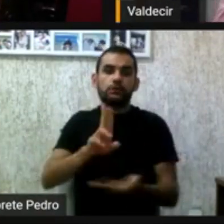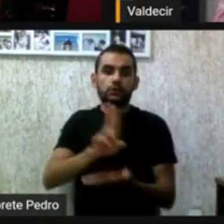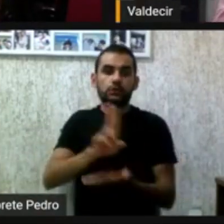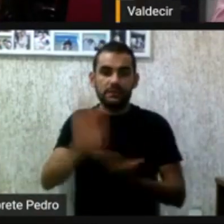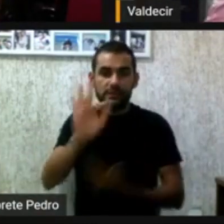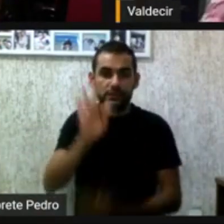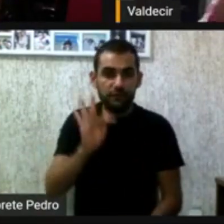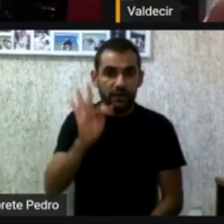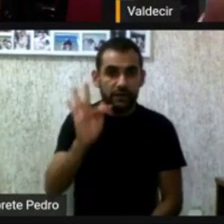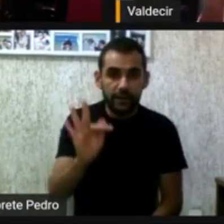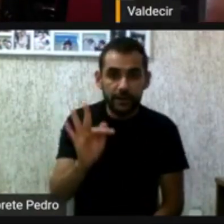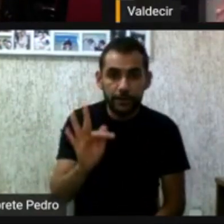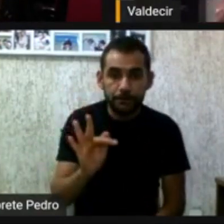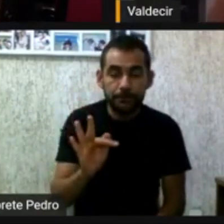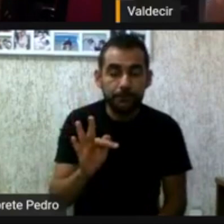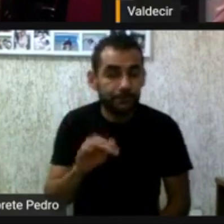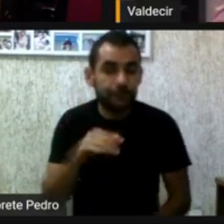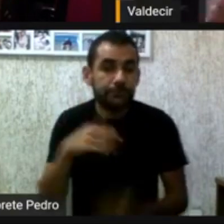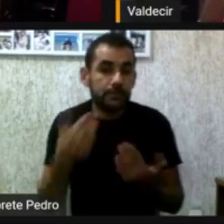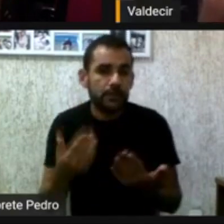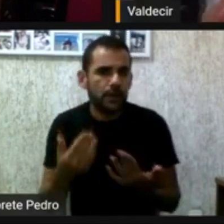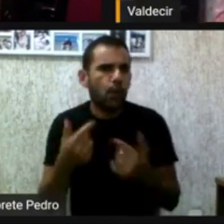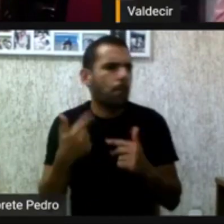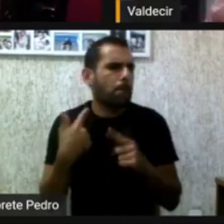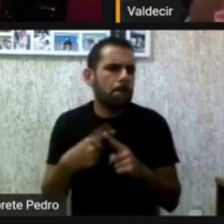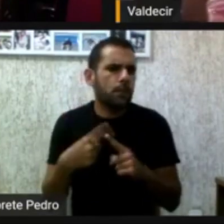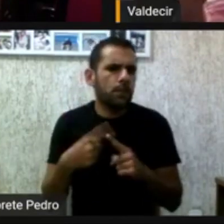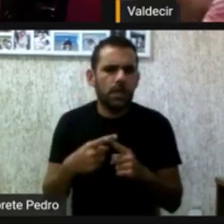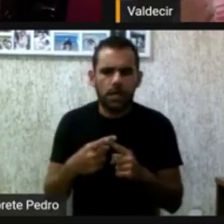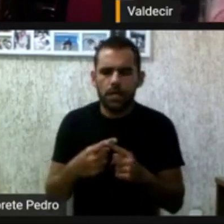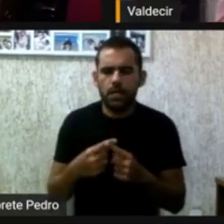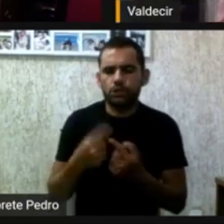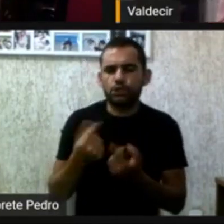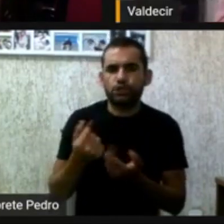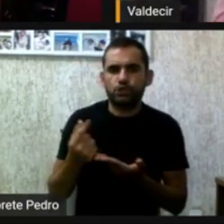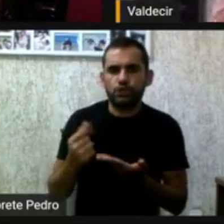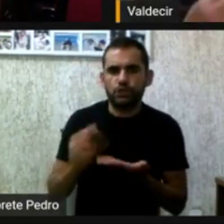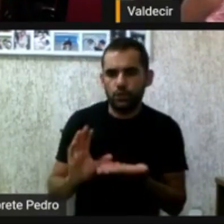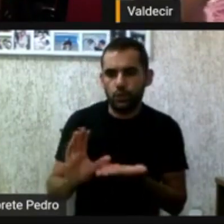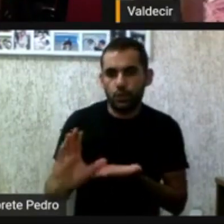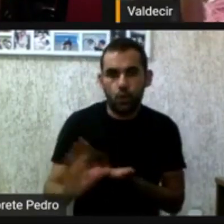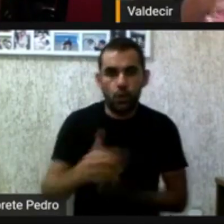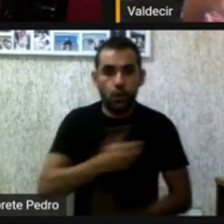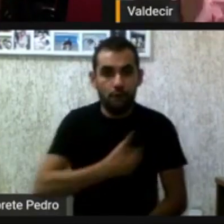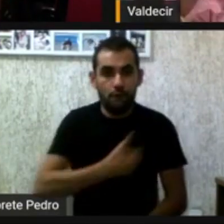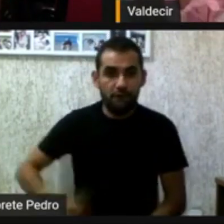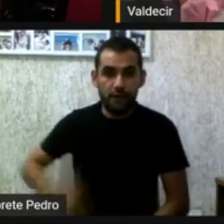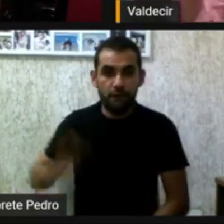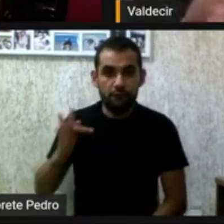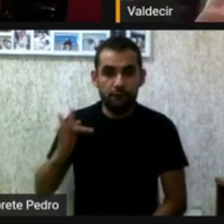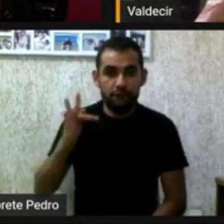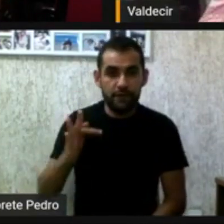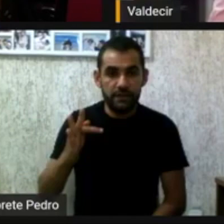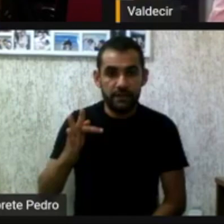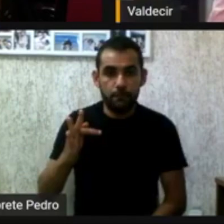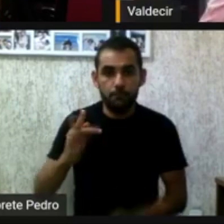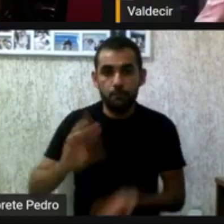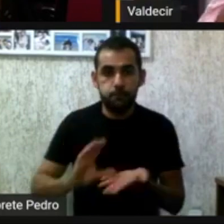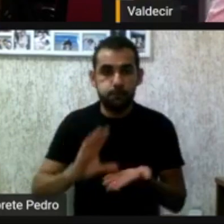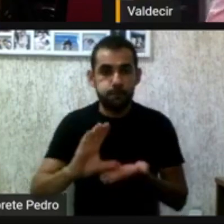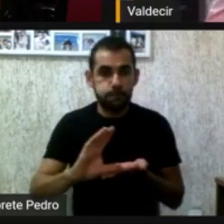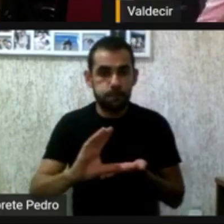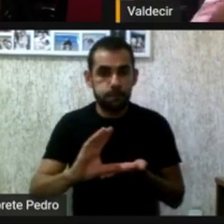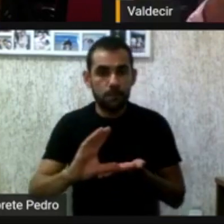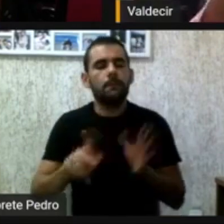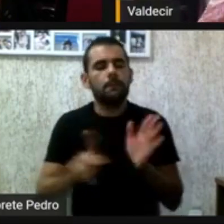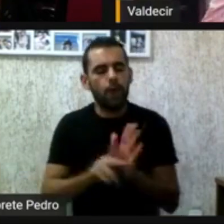era essa intenção. Então, por que não fomentar, buscar recursos junto ao governo federal, né, para estar implantando essa escola